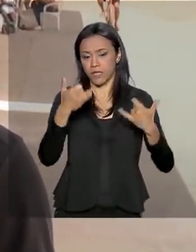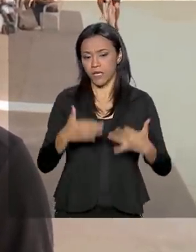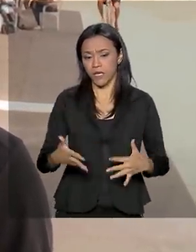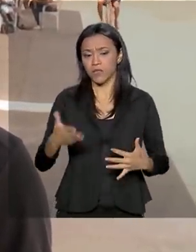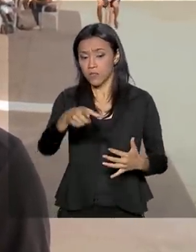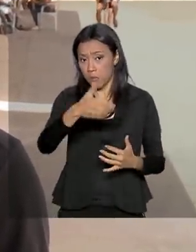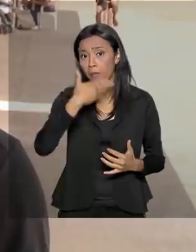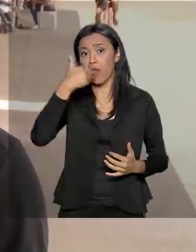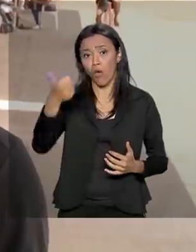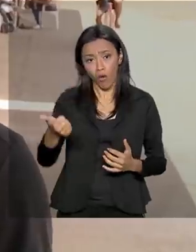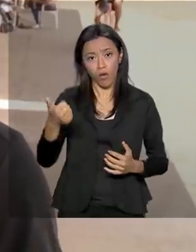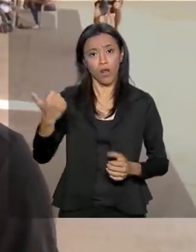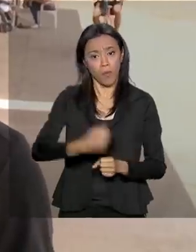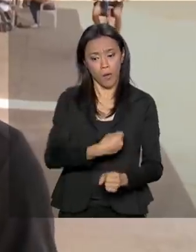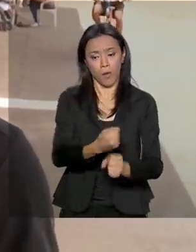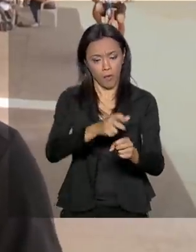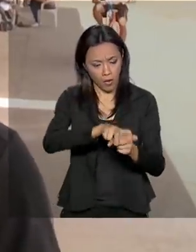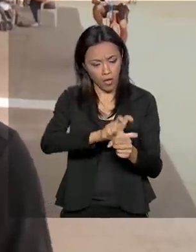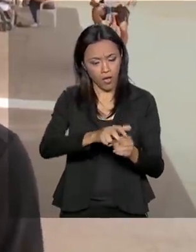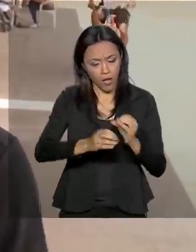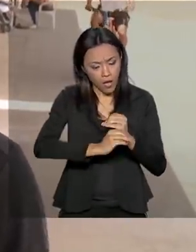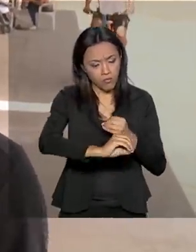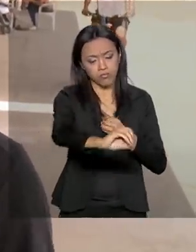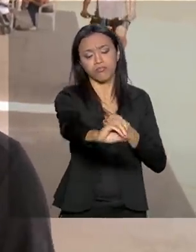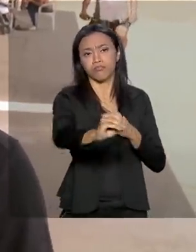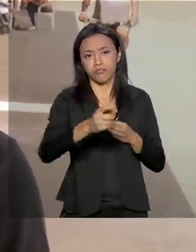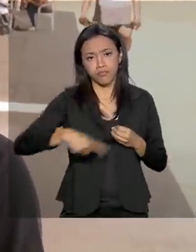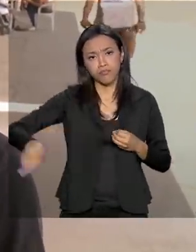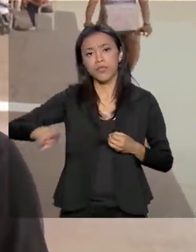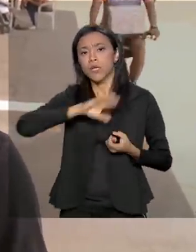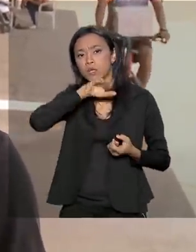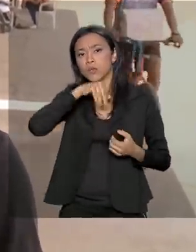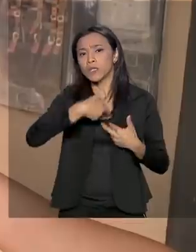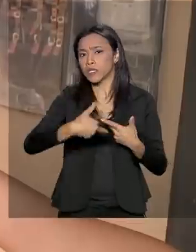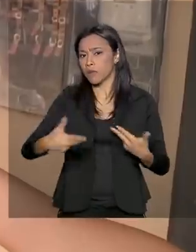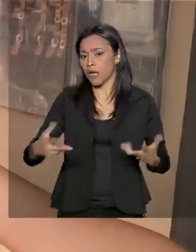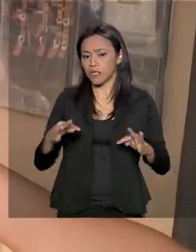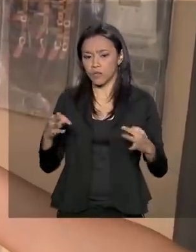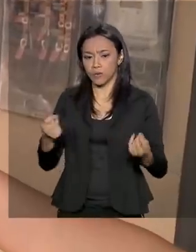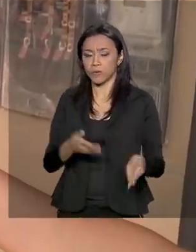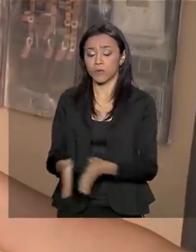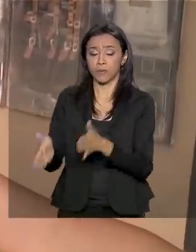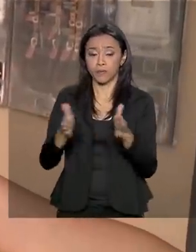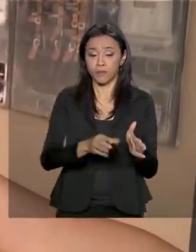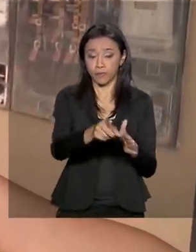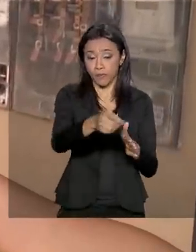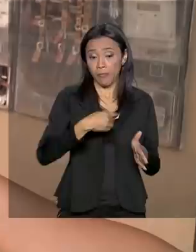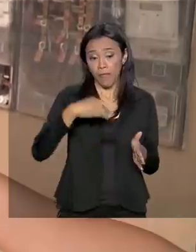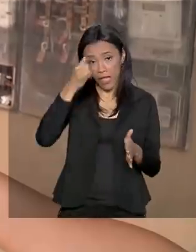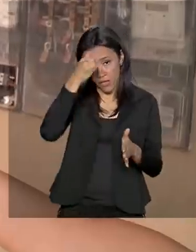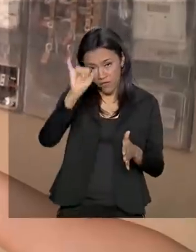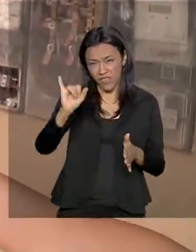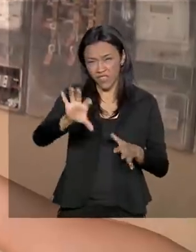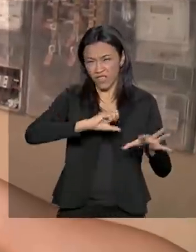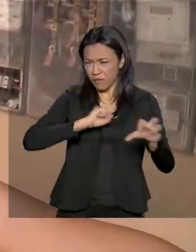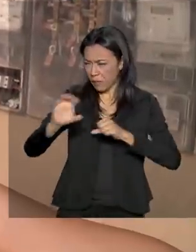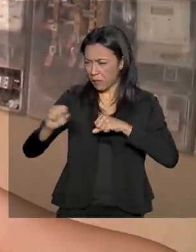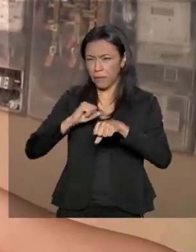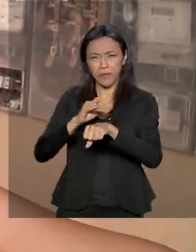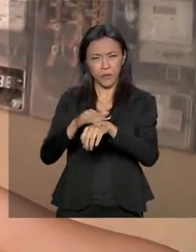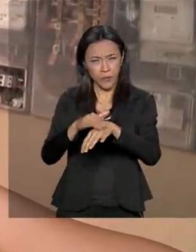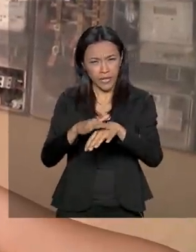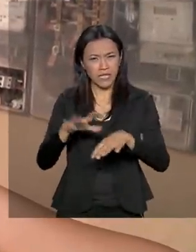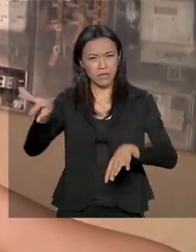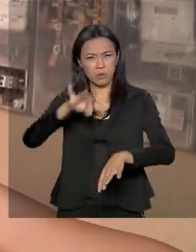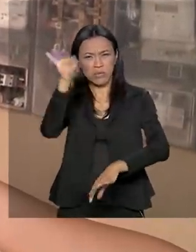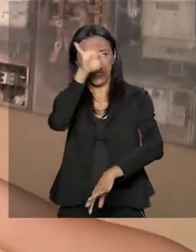a vida né de 90 dos animais e tudo mais também a vida é a questão de doenças de